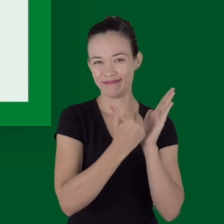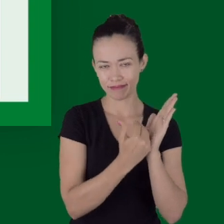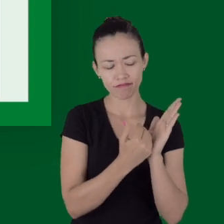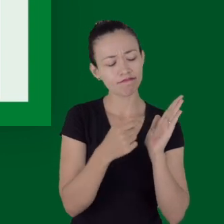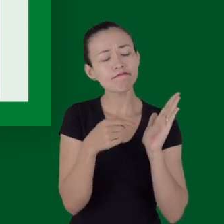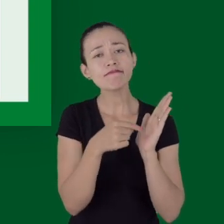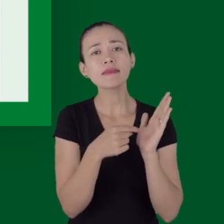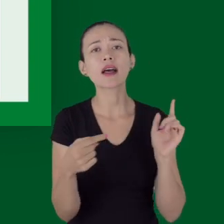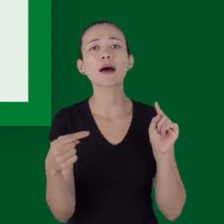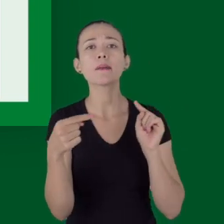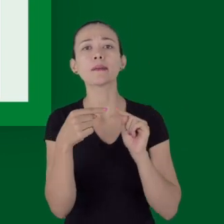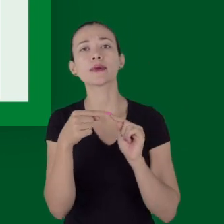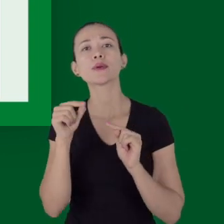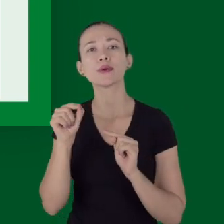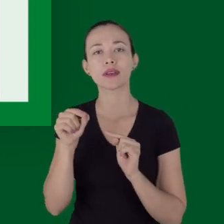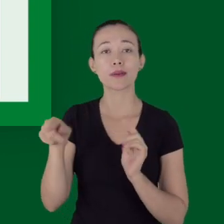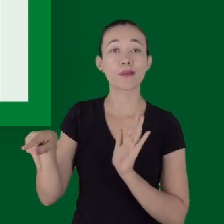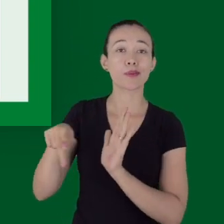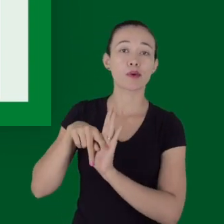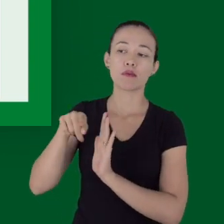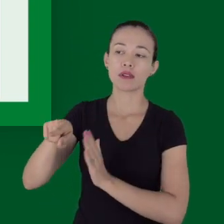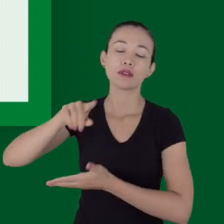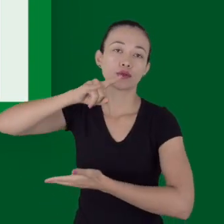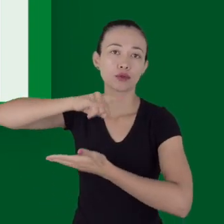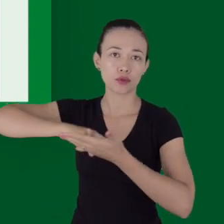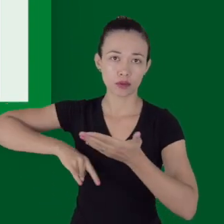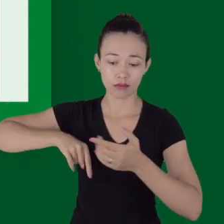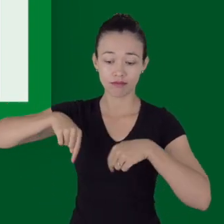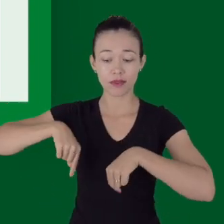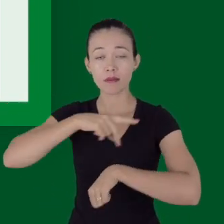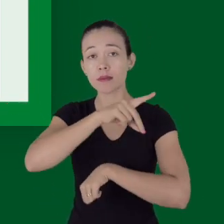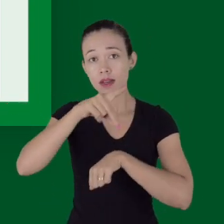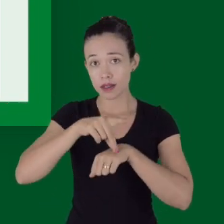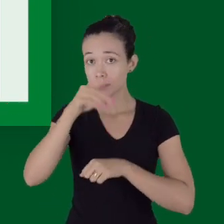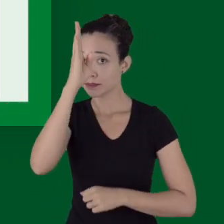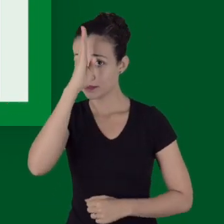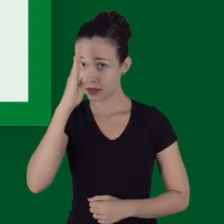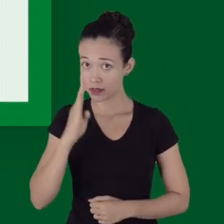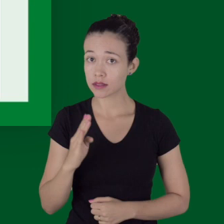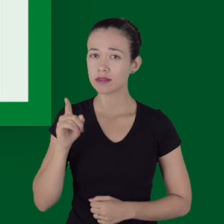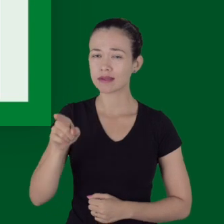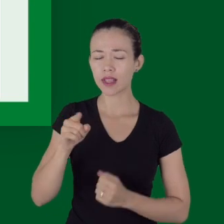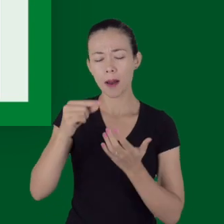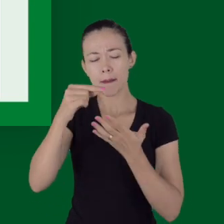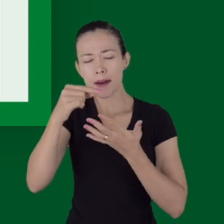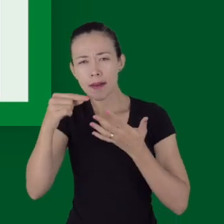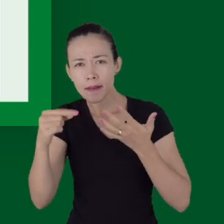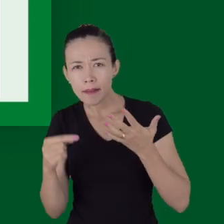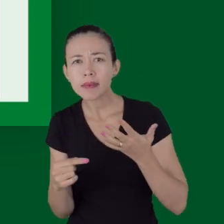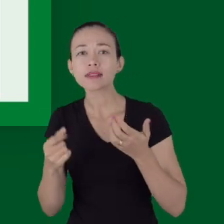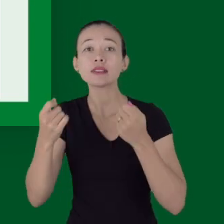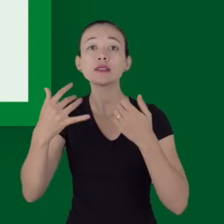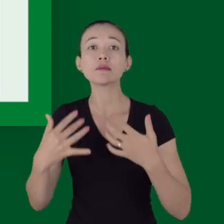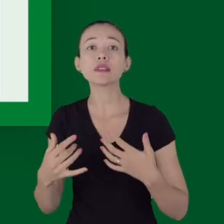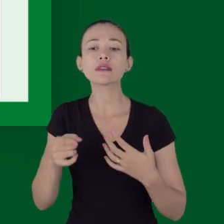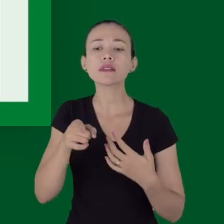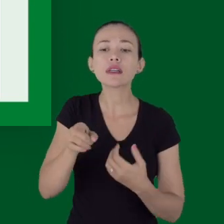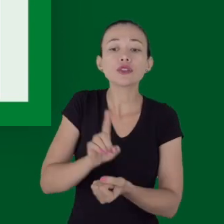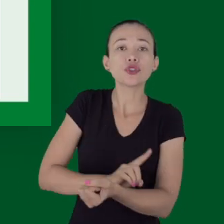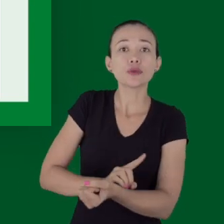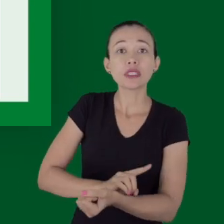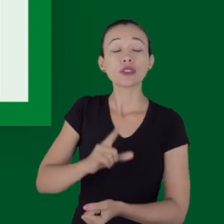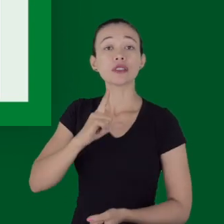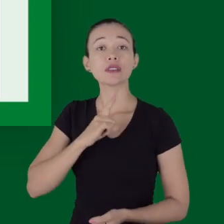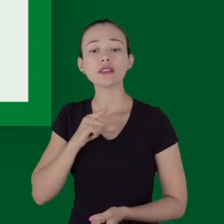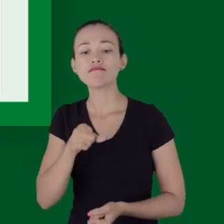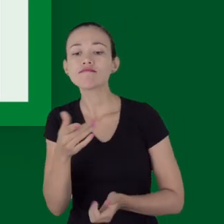Medical Management Plan, da Associação Americana de Diabetes, ADA. Ele tem por